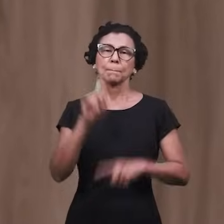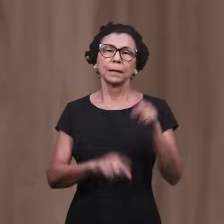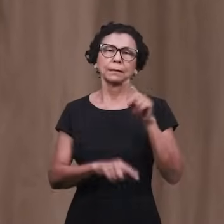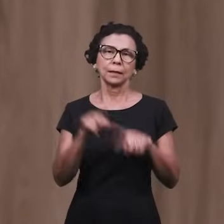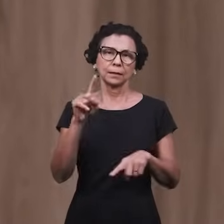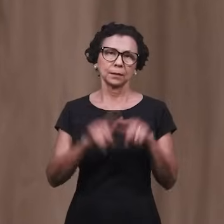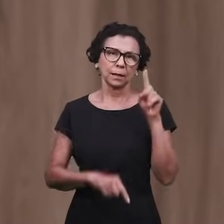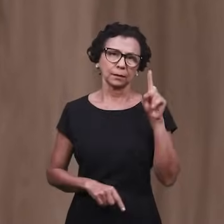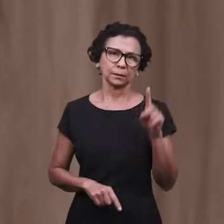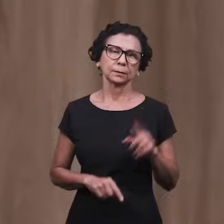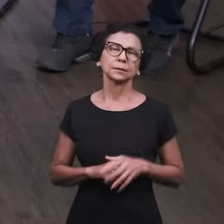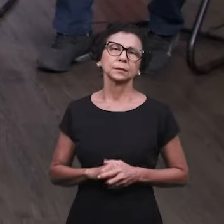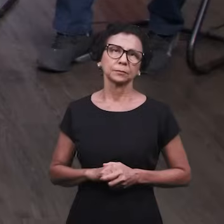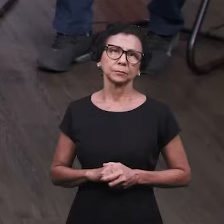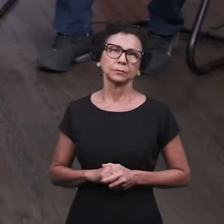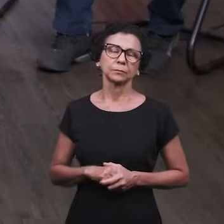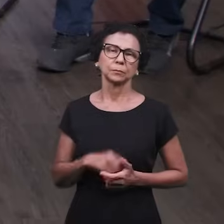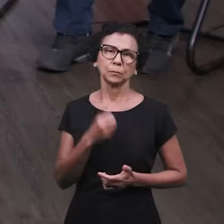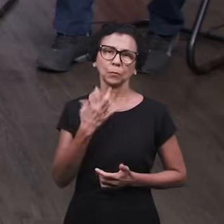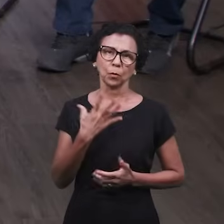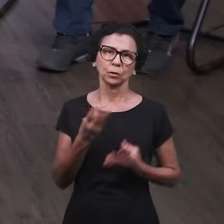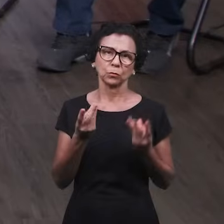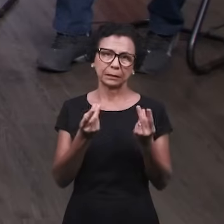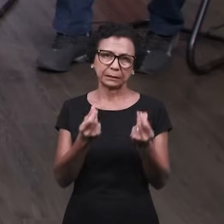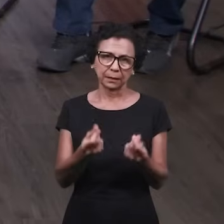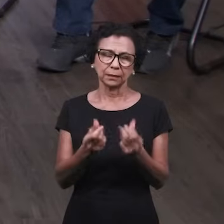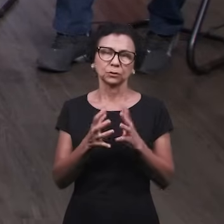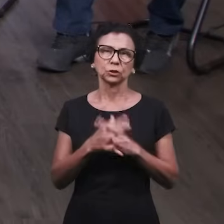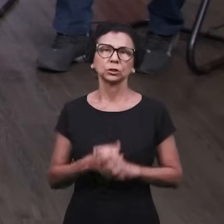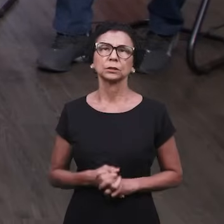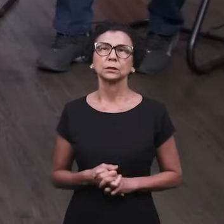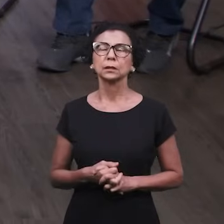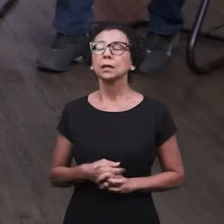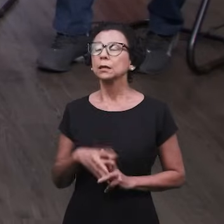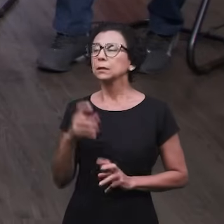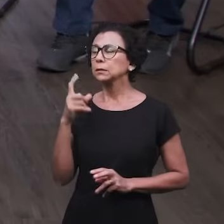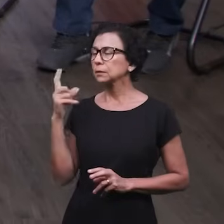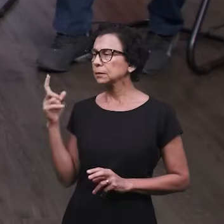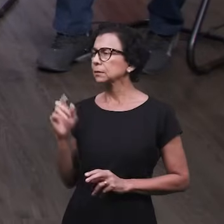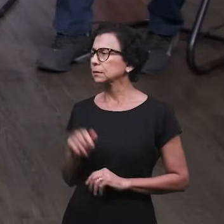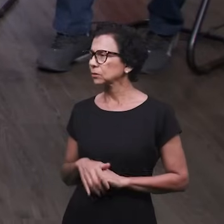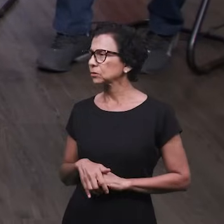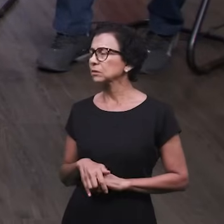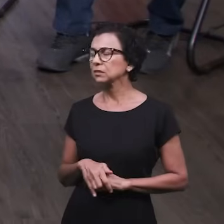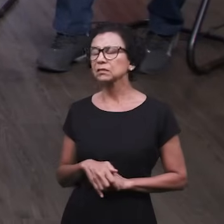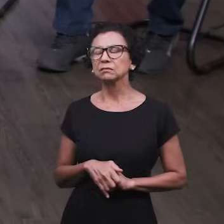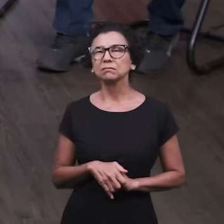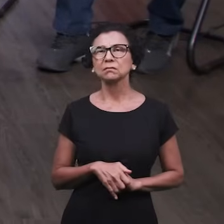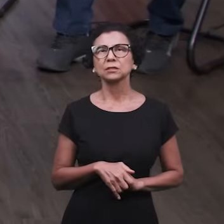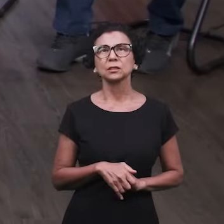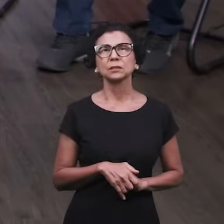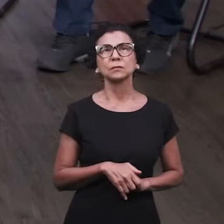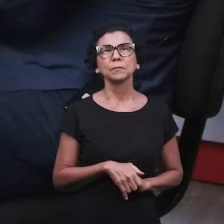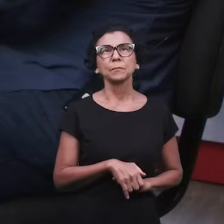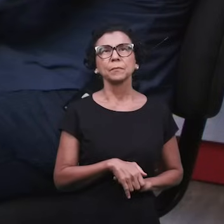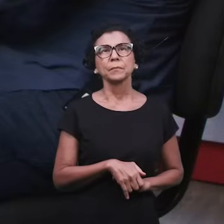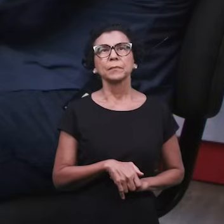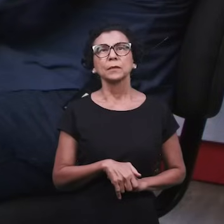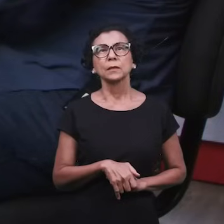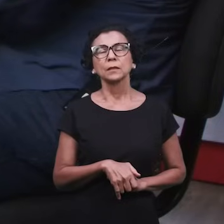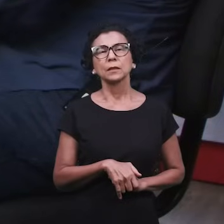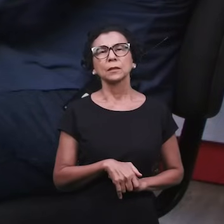né, ao instrumento. Maravilha, e é muito interessante o que o senhor falou, né? E várias pessoas procuram o senhor em